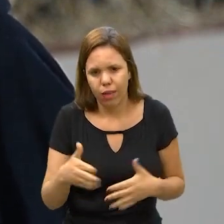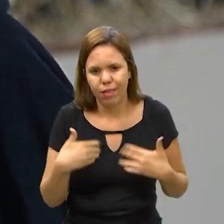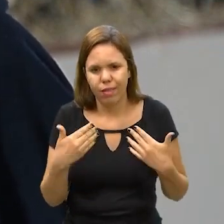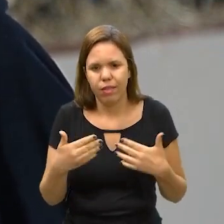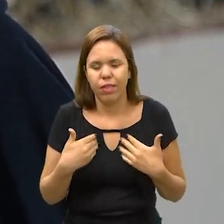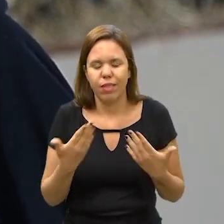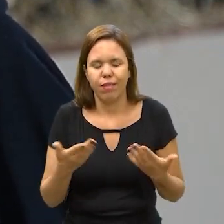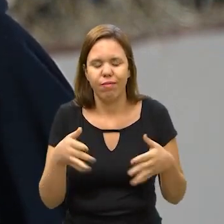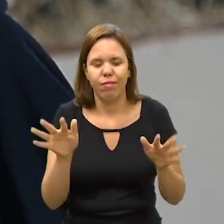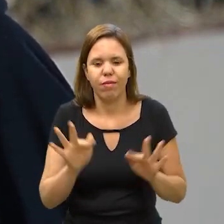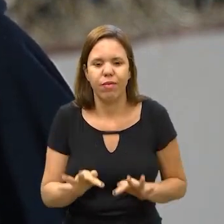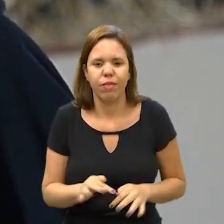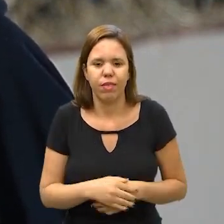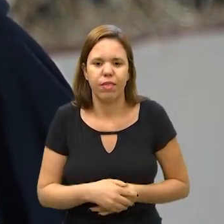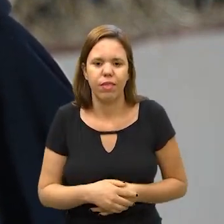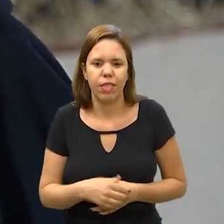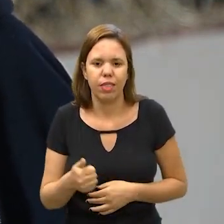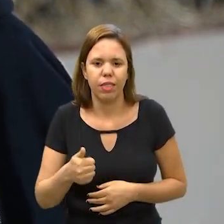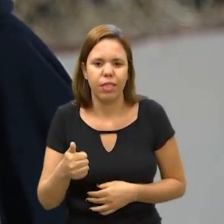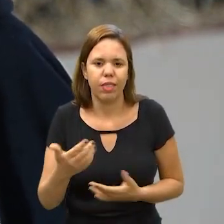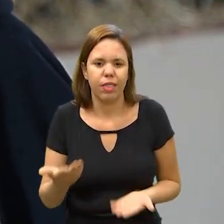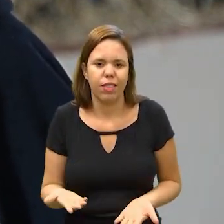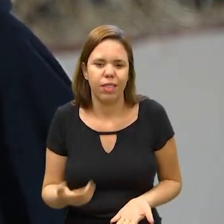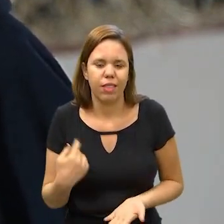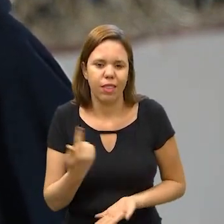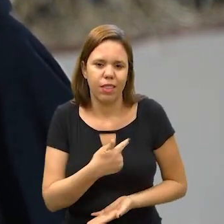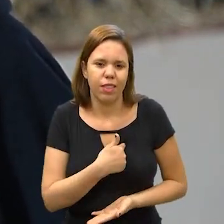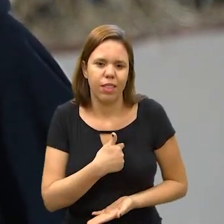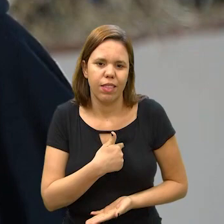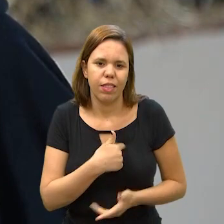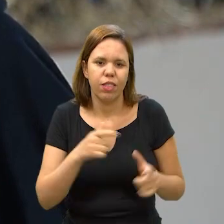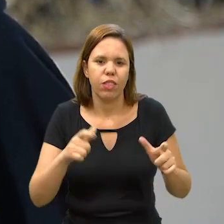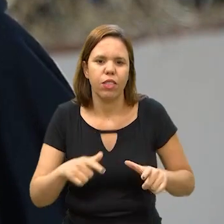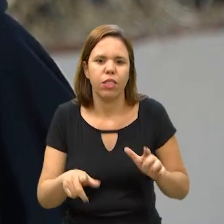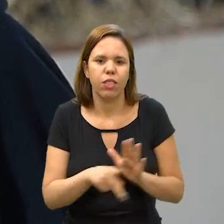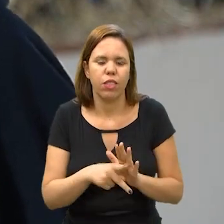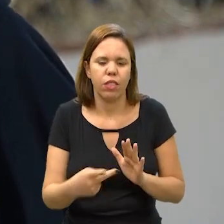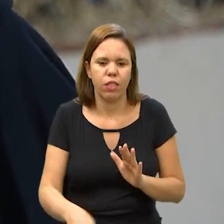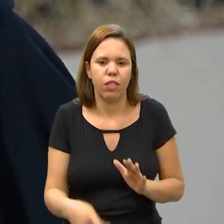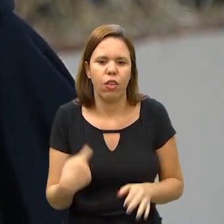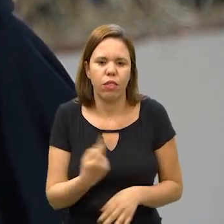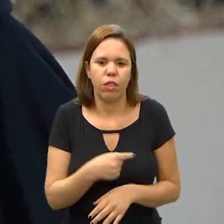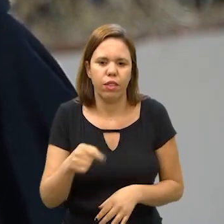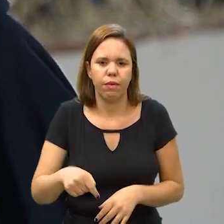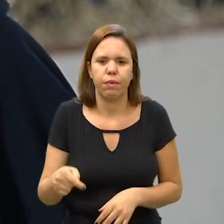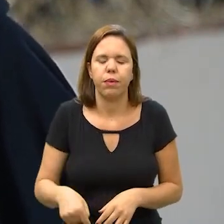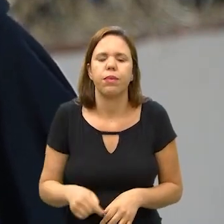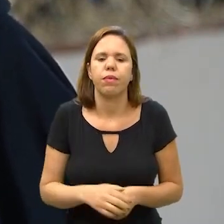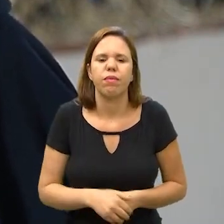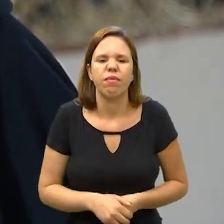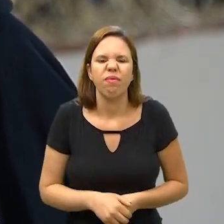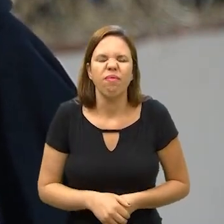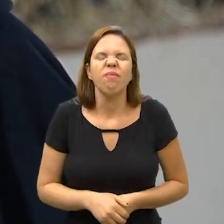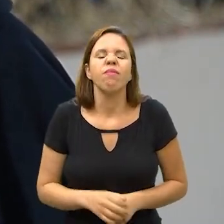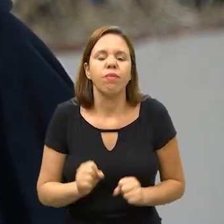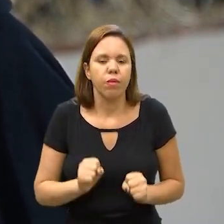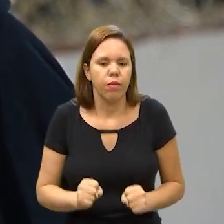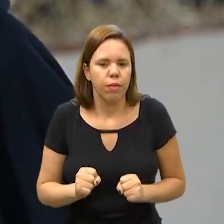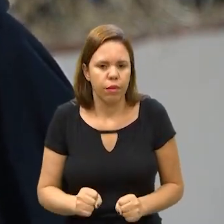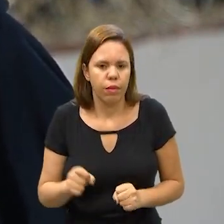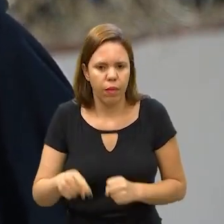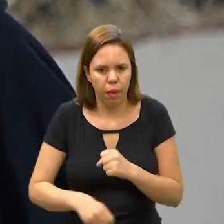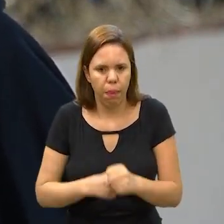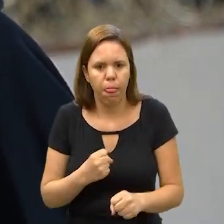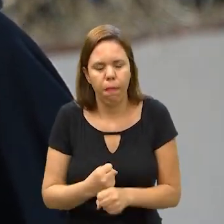alegria e felicidade, pela primeira vez nós estamos num espaço nosso. Nós pudemos